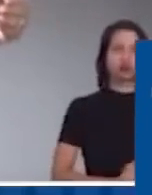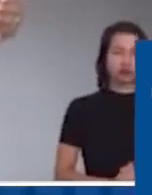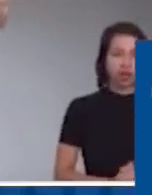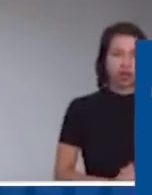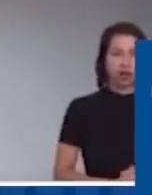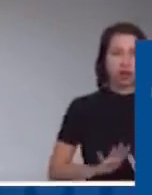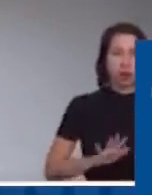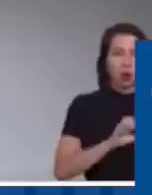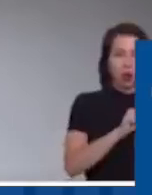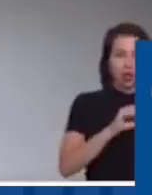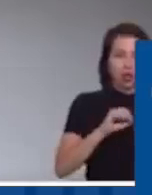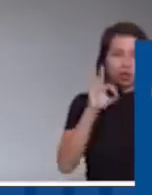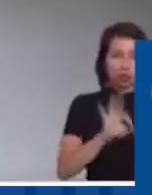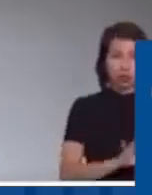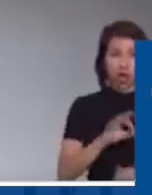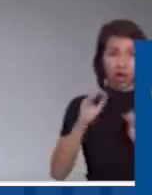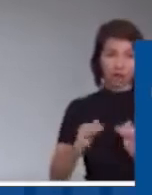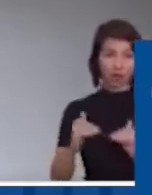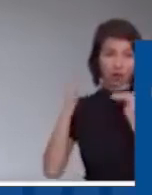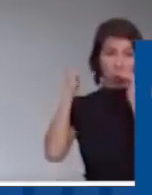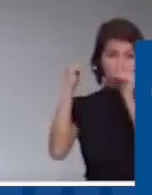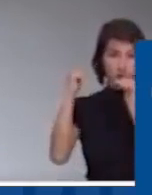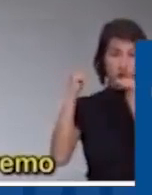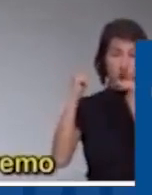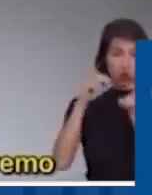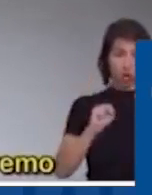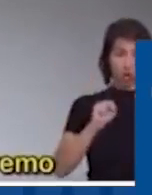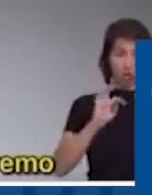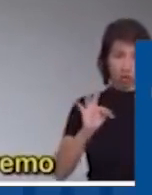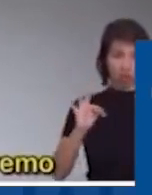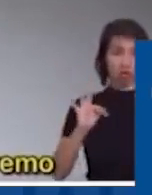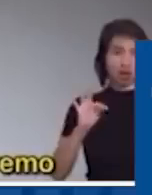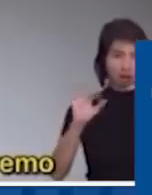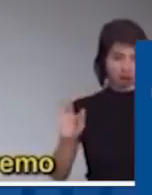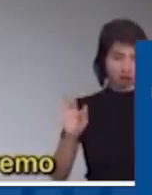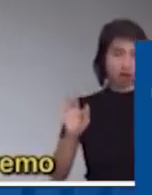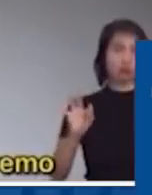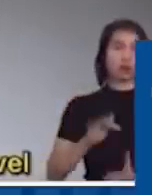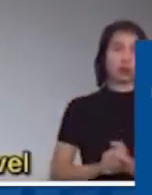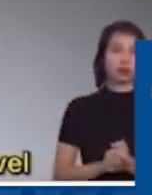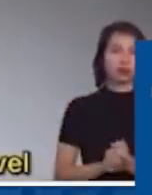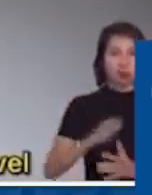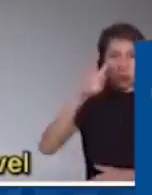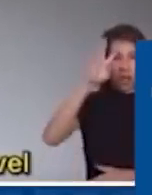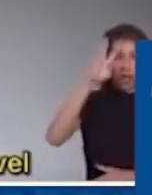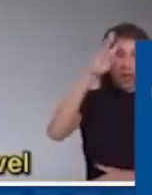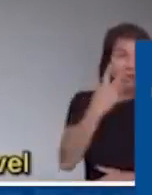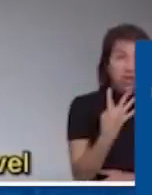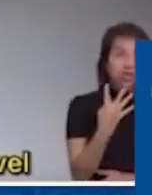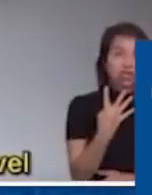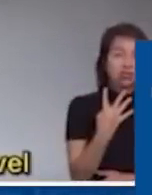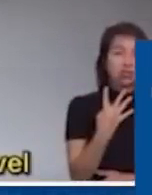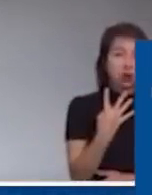esfera, abrindo não só do anencéfalo, aquela decisão de uma das turmas do Supremo dizendo que até o